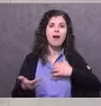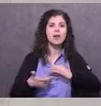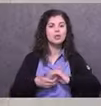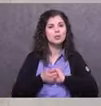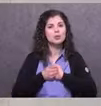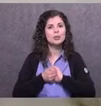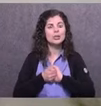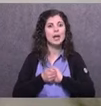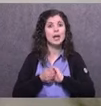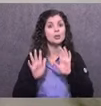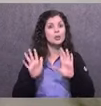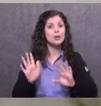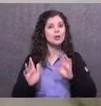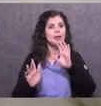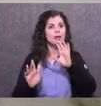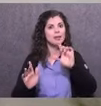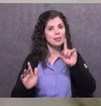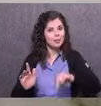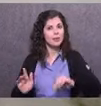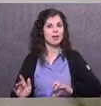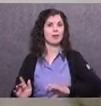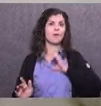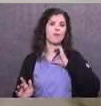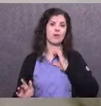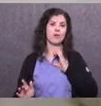confiantes.